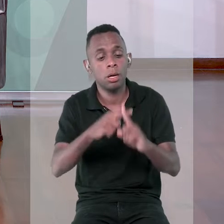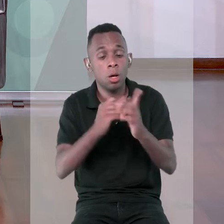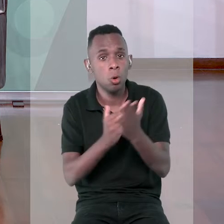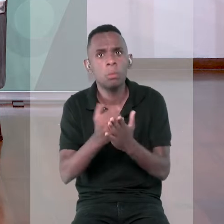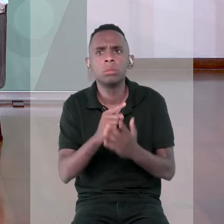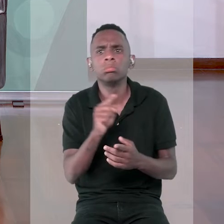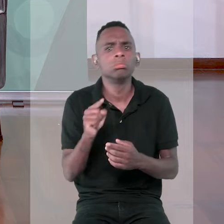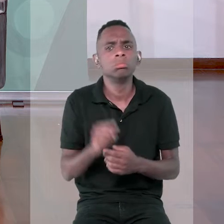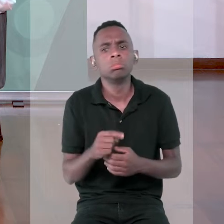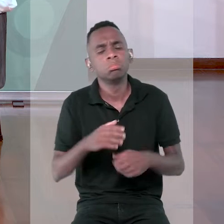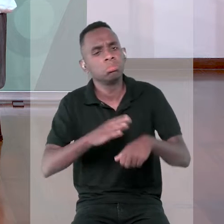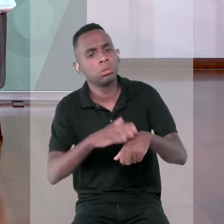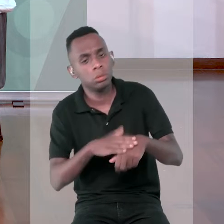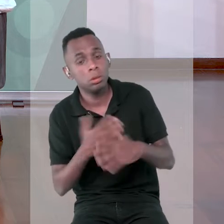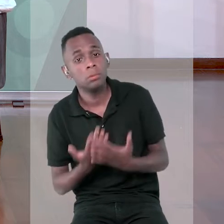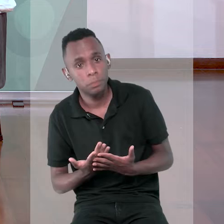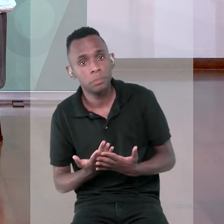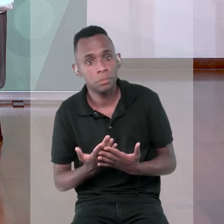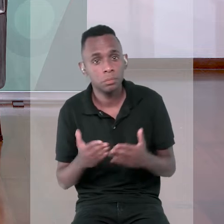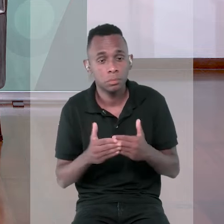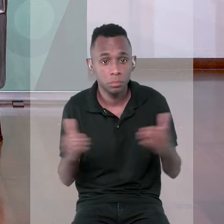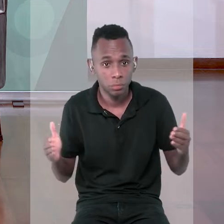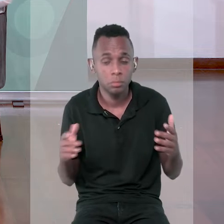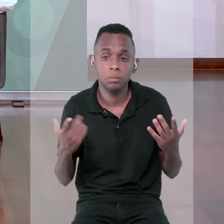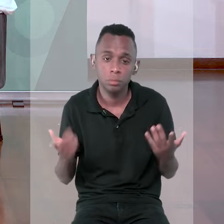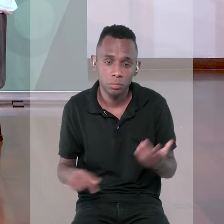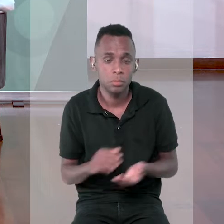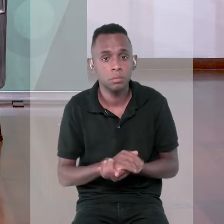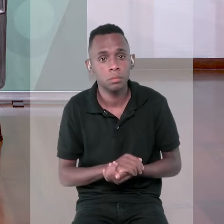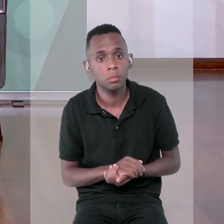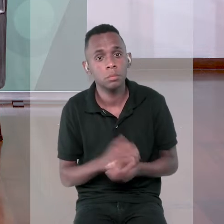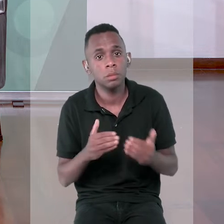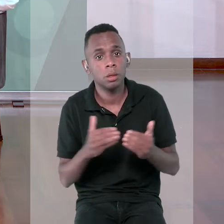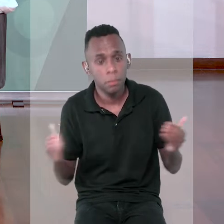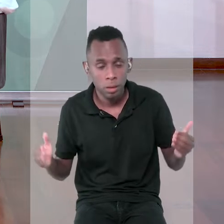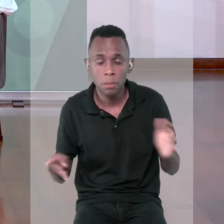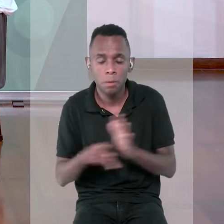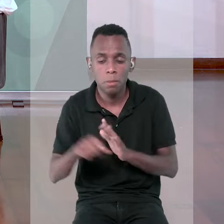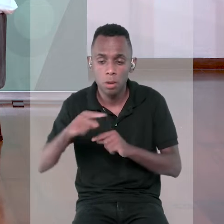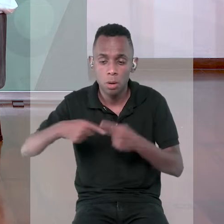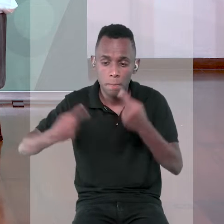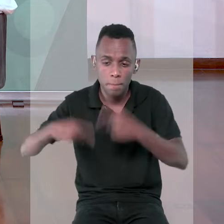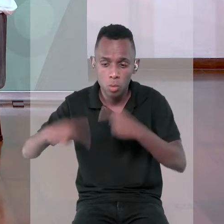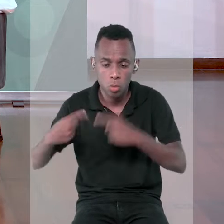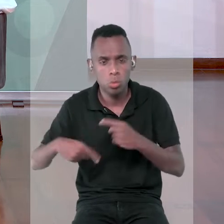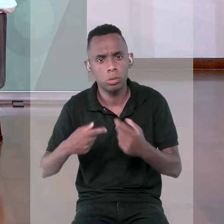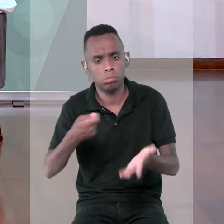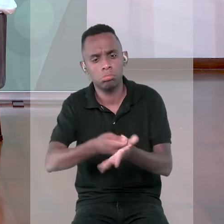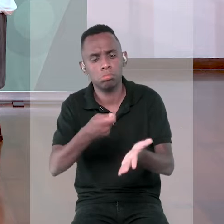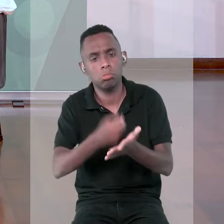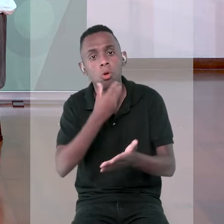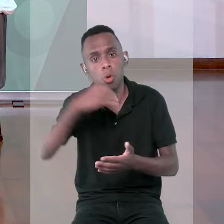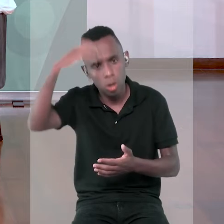a ser questionada, ela própria abre uma brecha para isso, e uma brecha aberta politicamente, né, de uma pressão de um rei e tal.